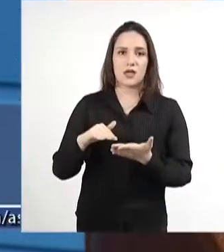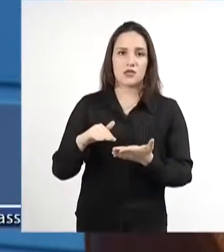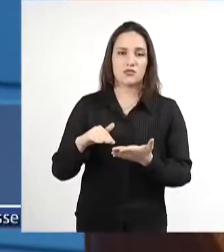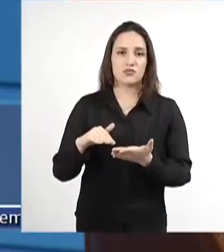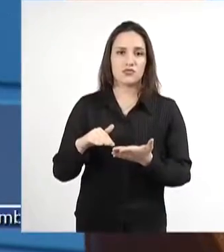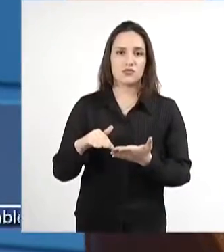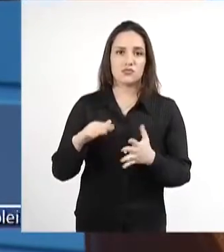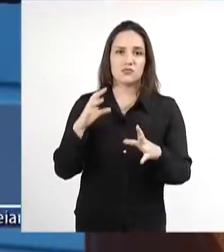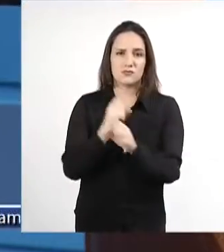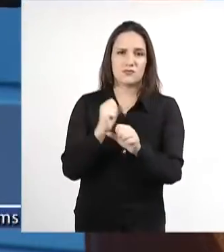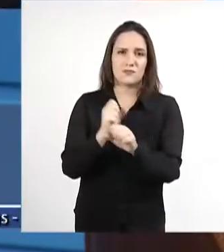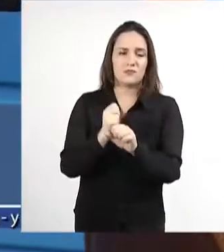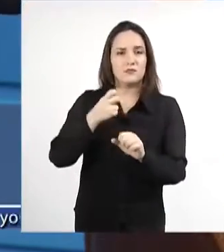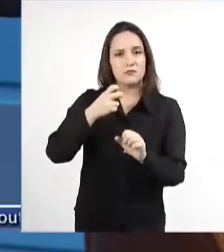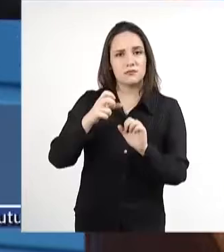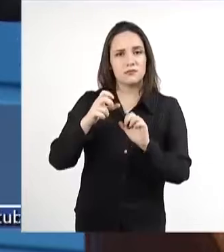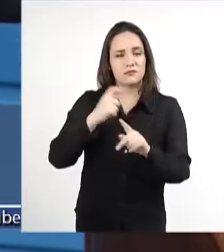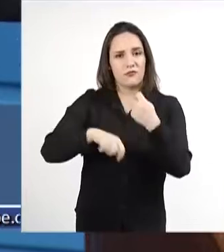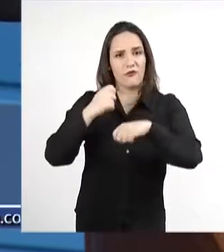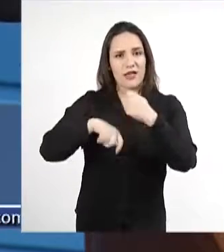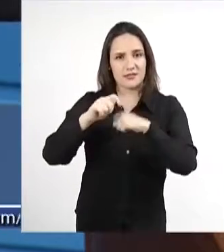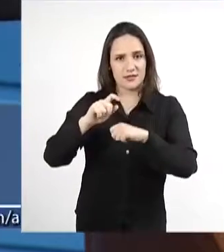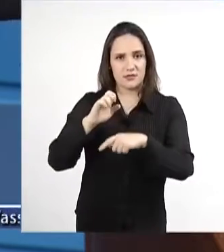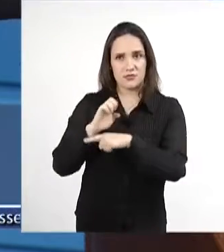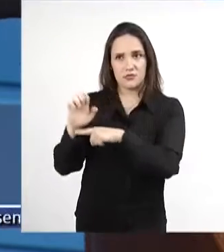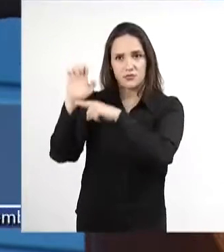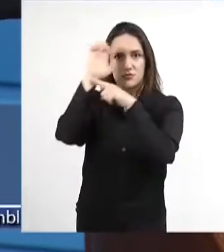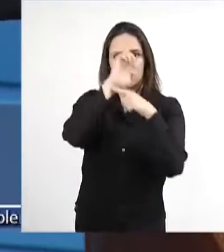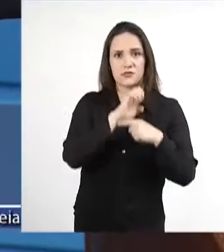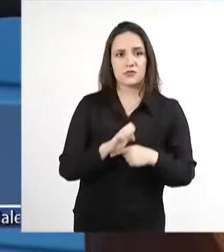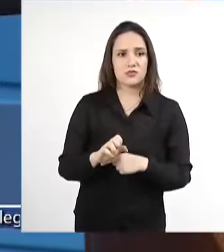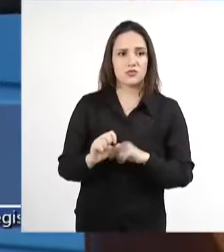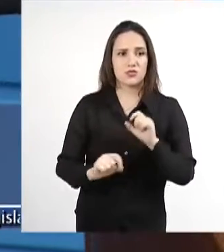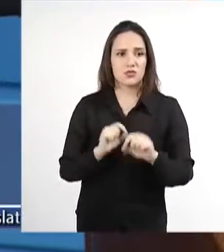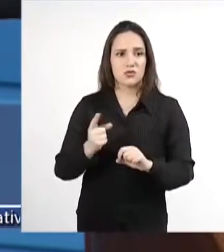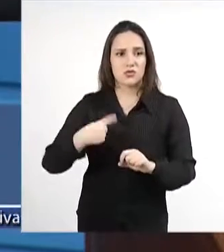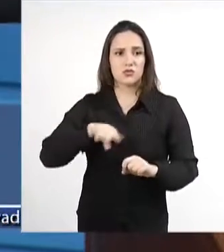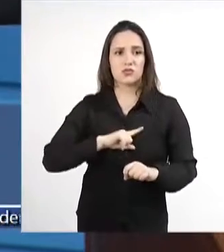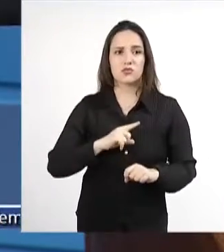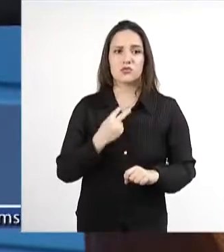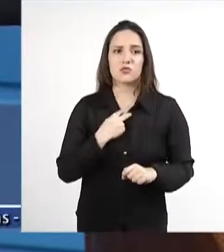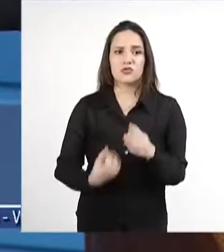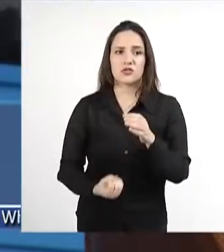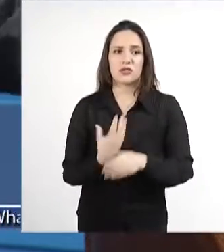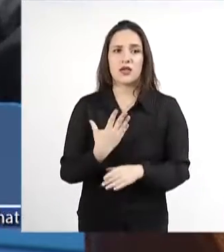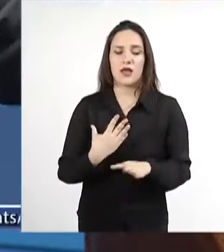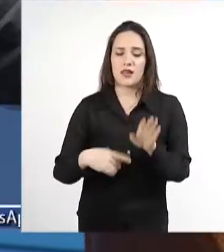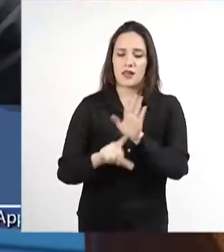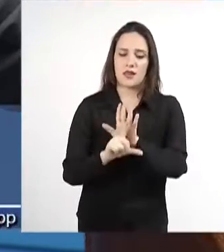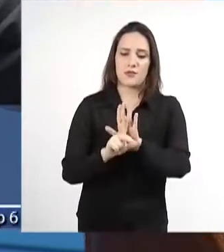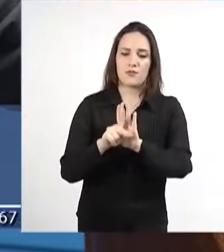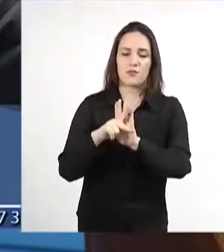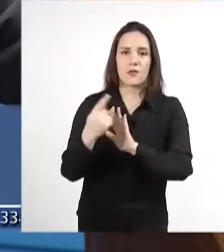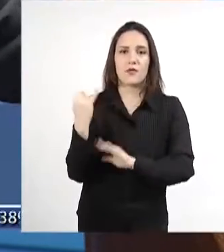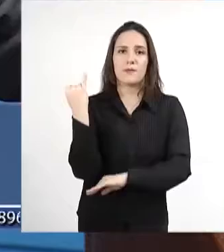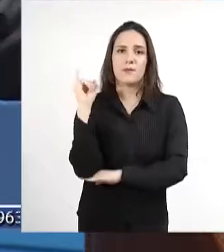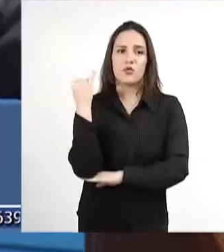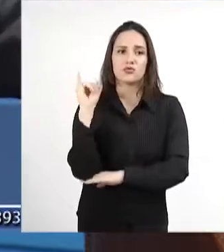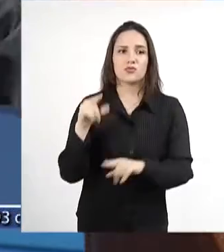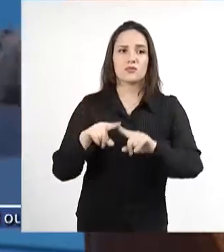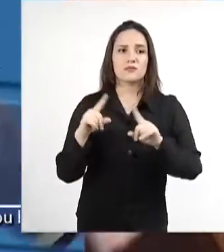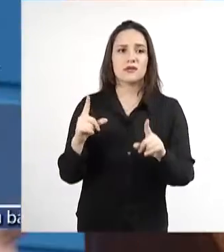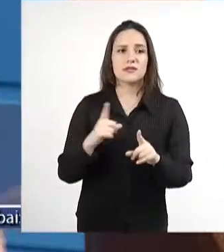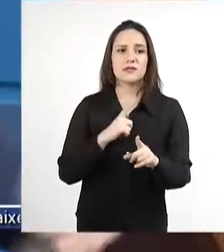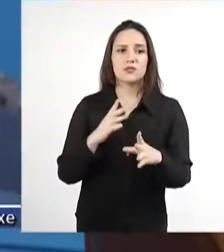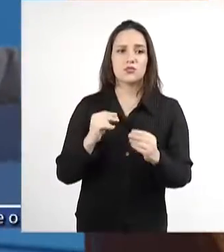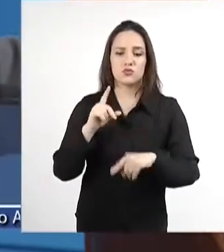recebemos aqui para votar normalmente. A gente não pode legislar sobre matéria tributária, mas a gente recebe quantos e quantos